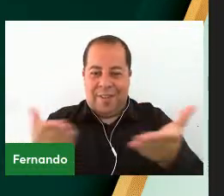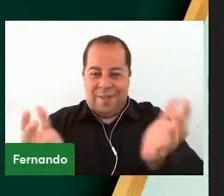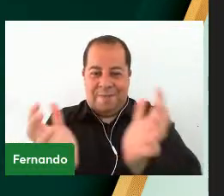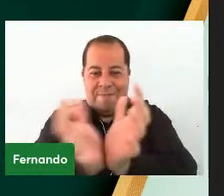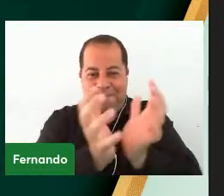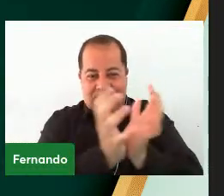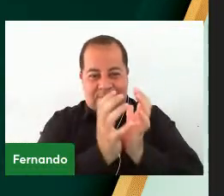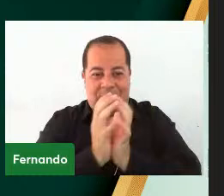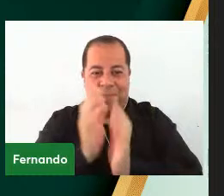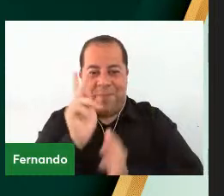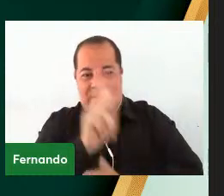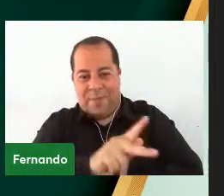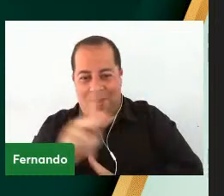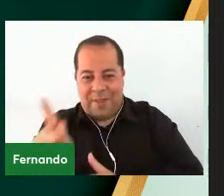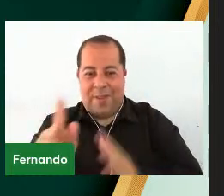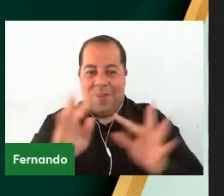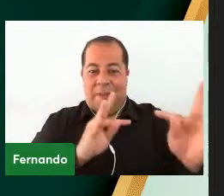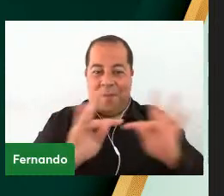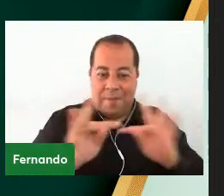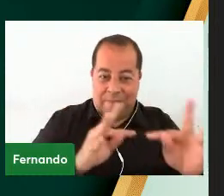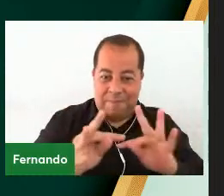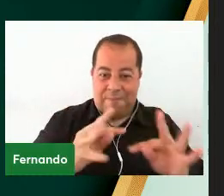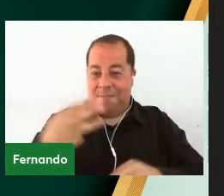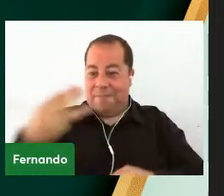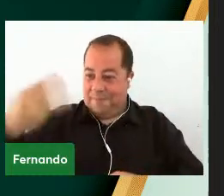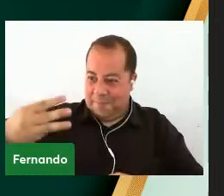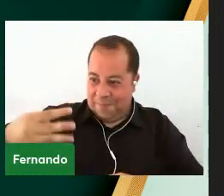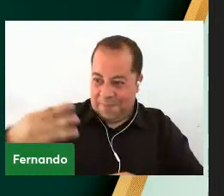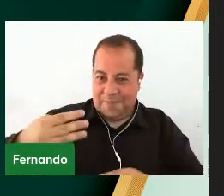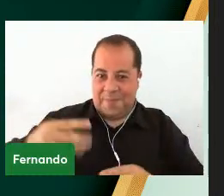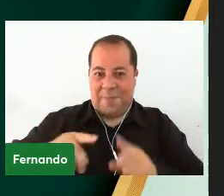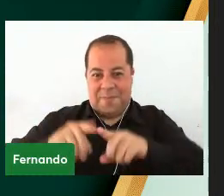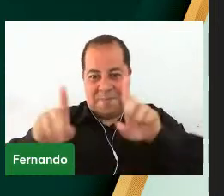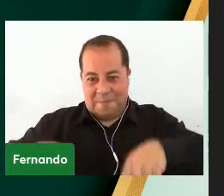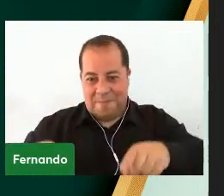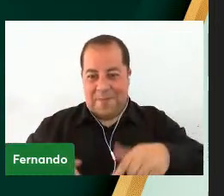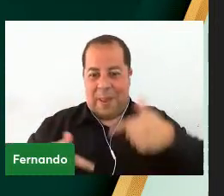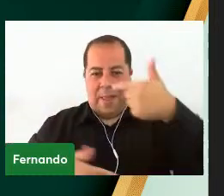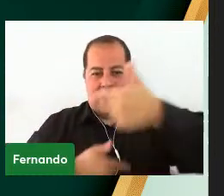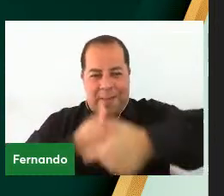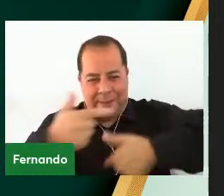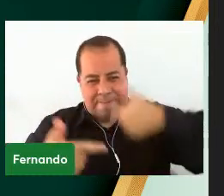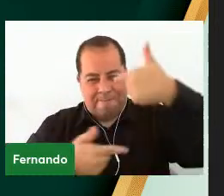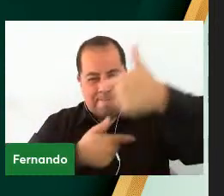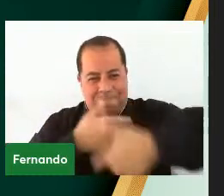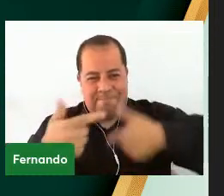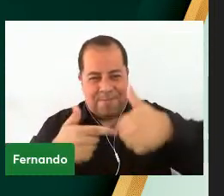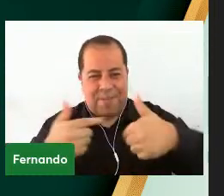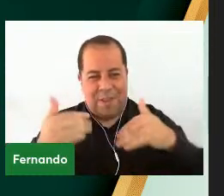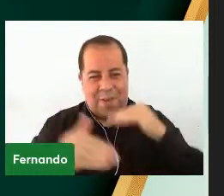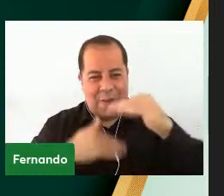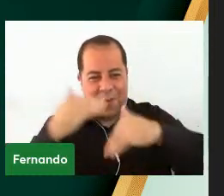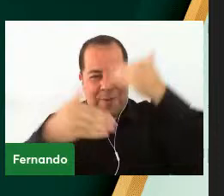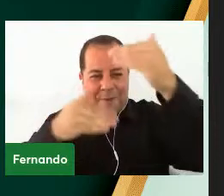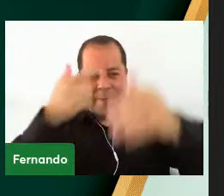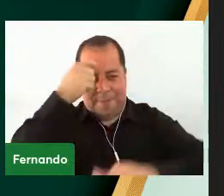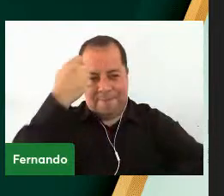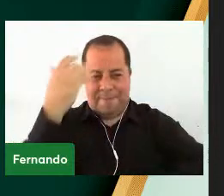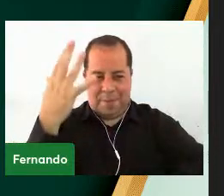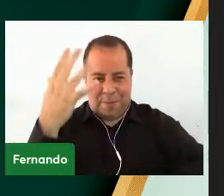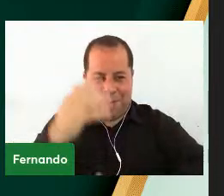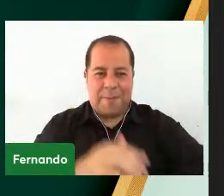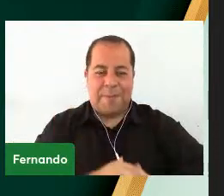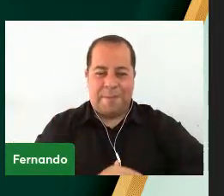colegas, professores, técnicos e terceirizados que com afinco trabalham na construção e desenvolvimento da Unipampa.